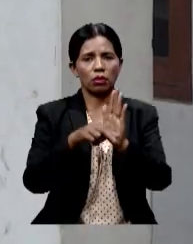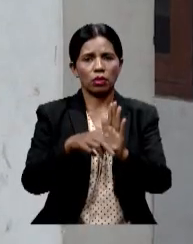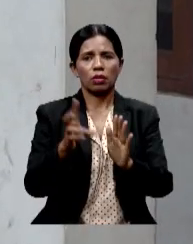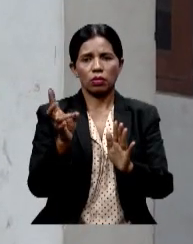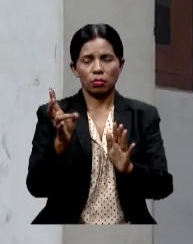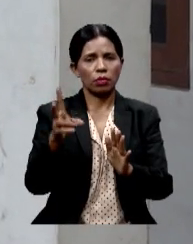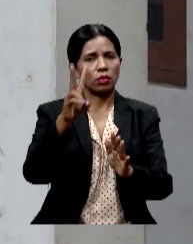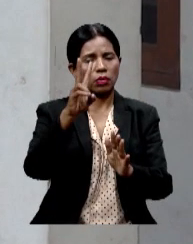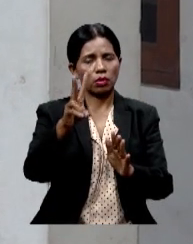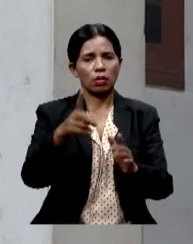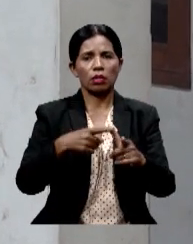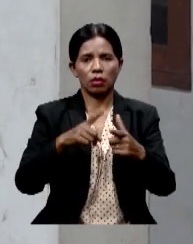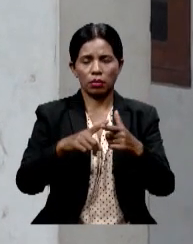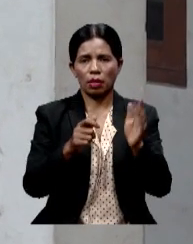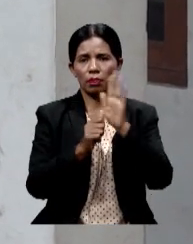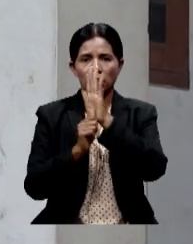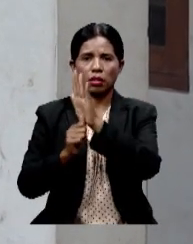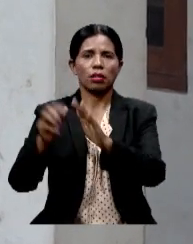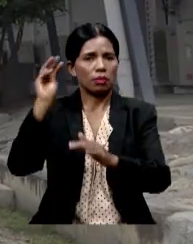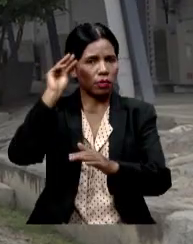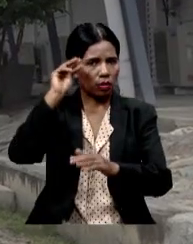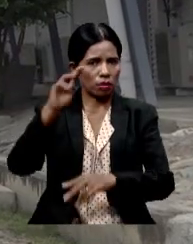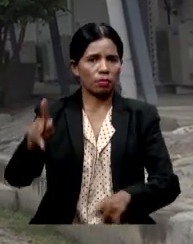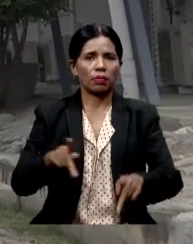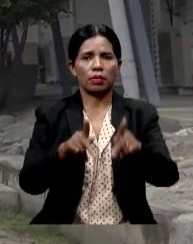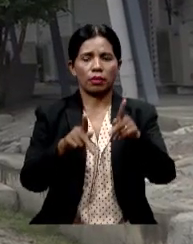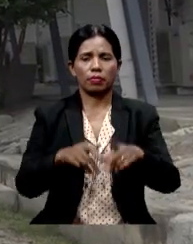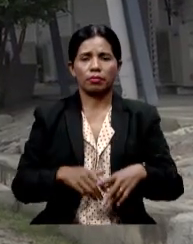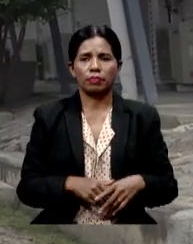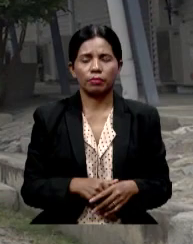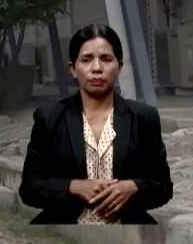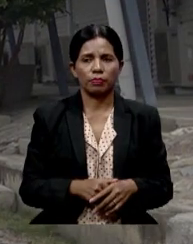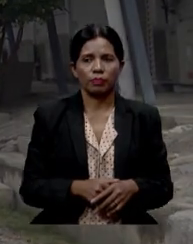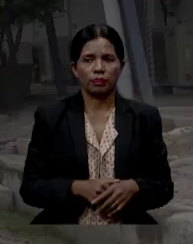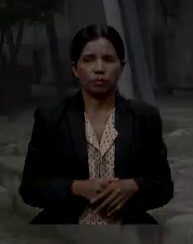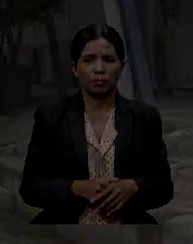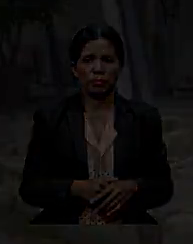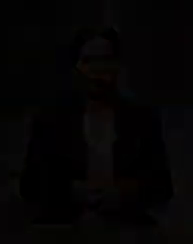Resingua. Rafael apresenta para o Ministério Público. Tito Silva, Emerson Martins, GMN.